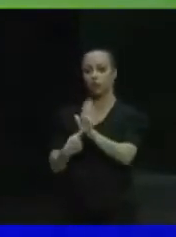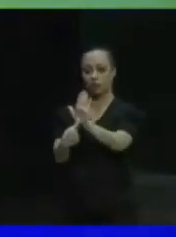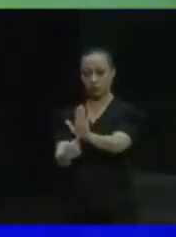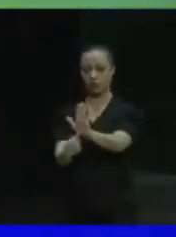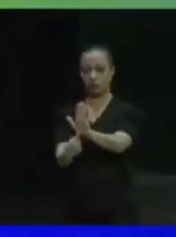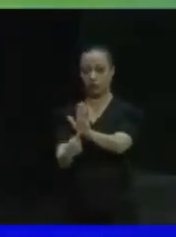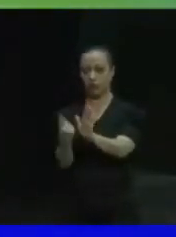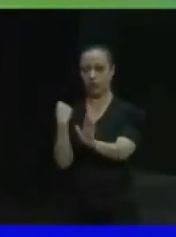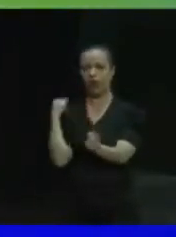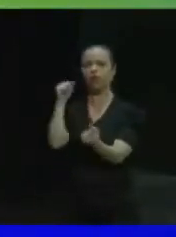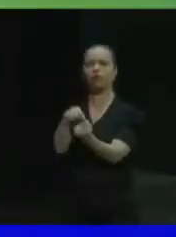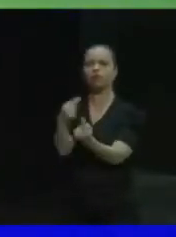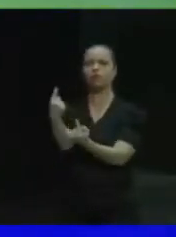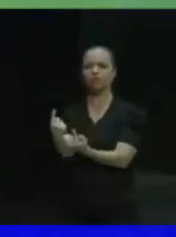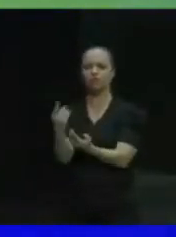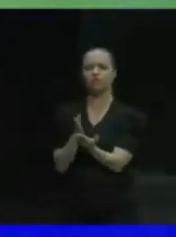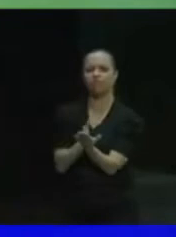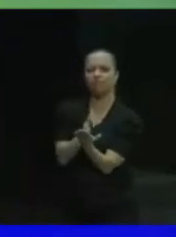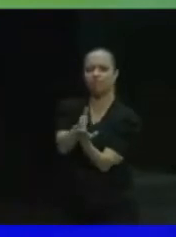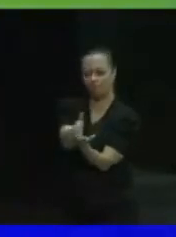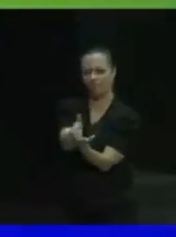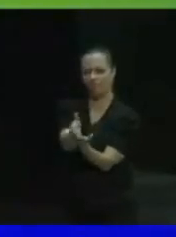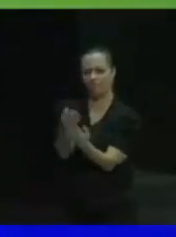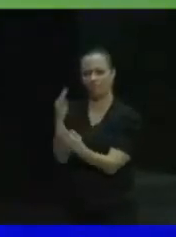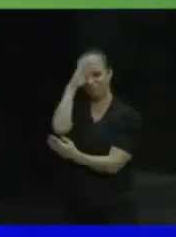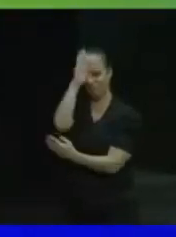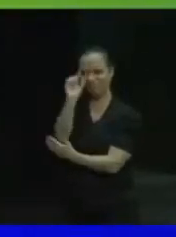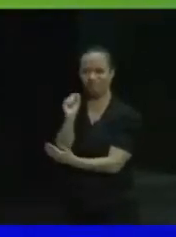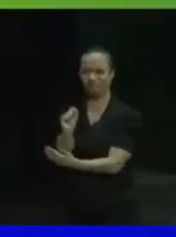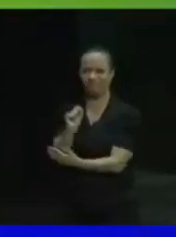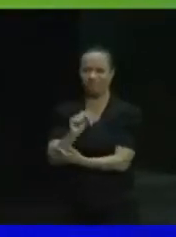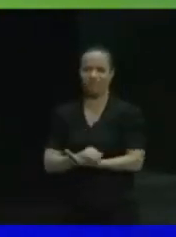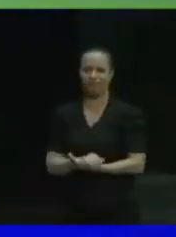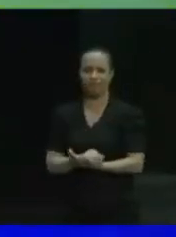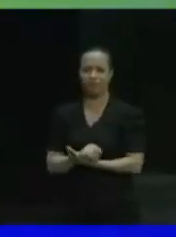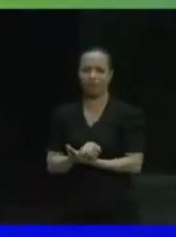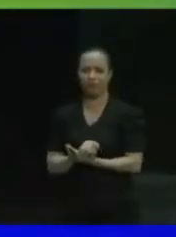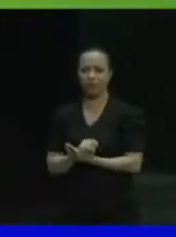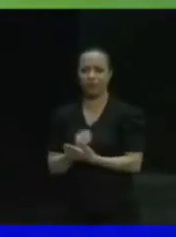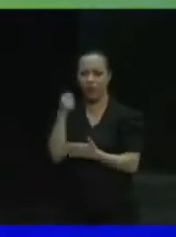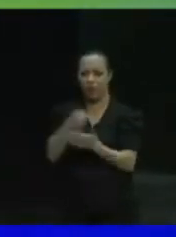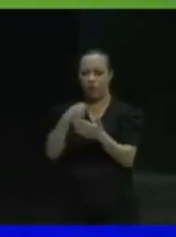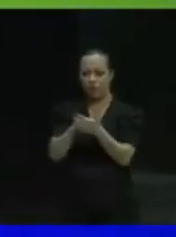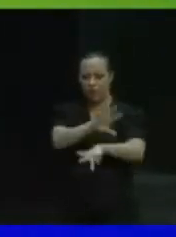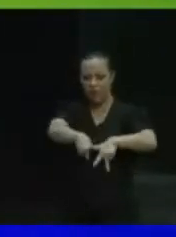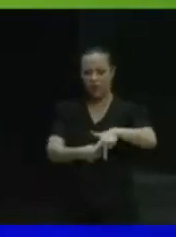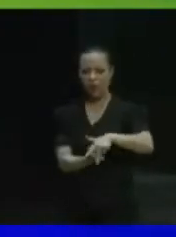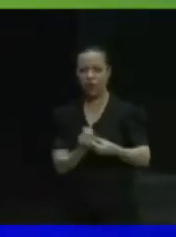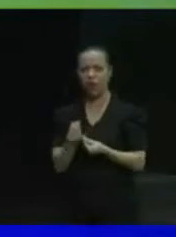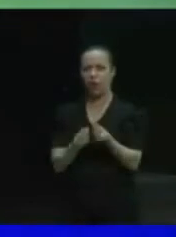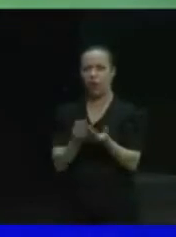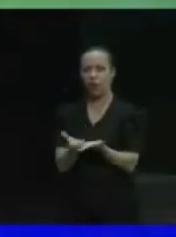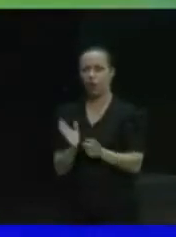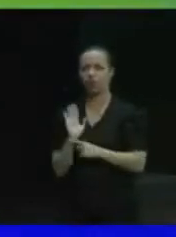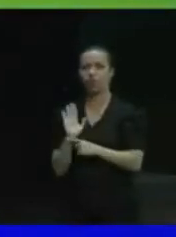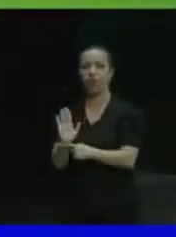menos as seguintes linhas essenciais: combater a corrupção como um meio de